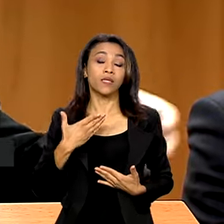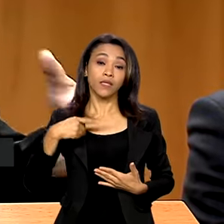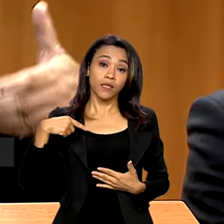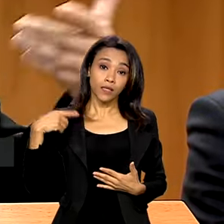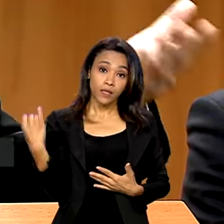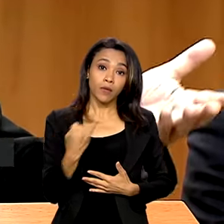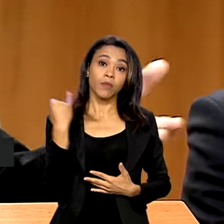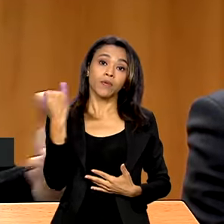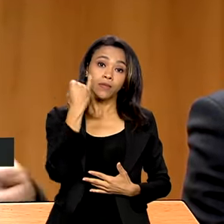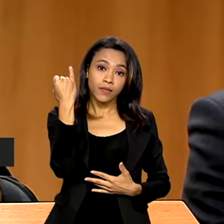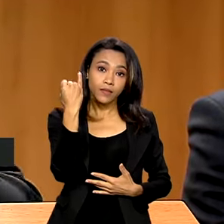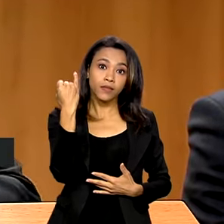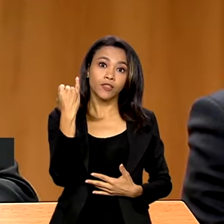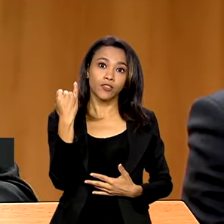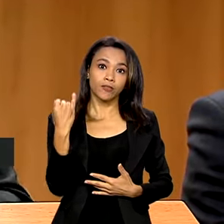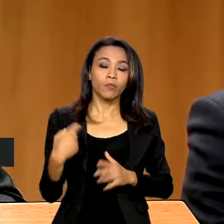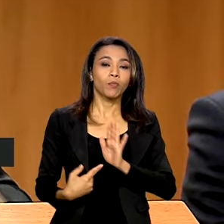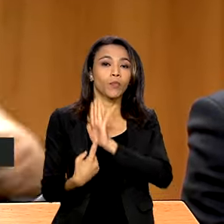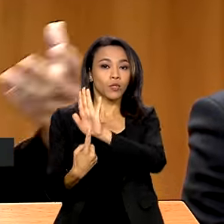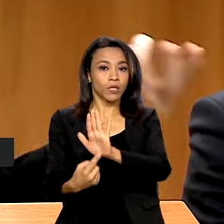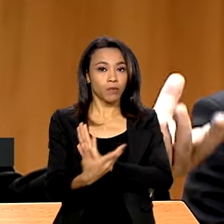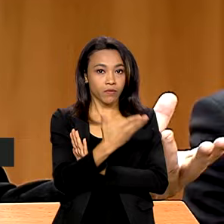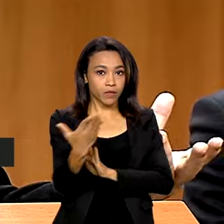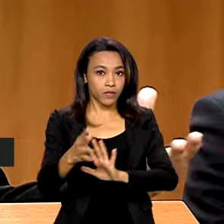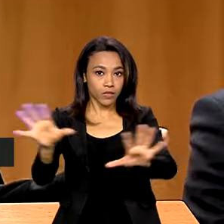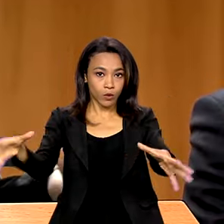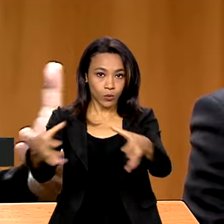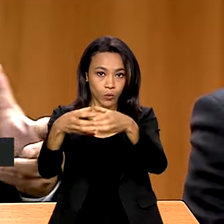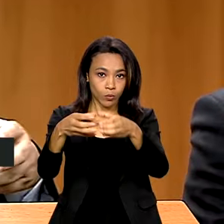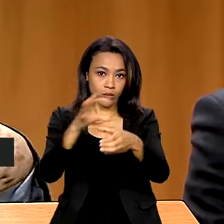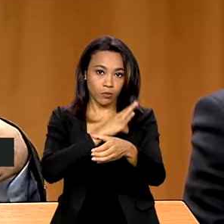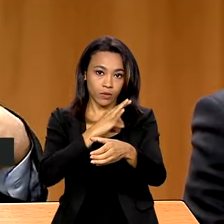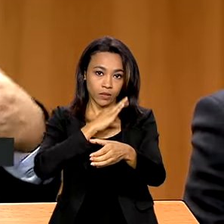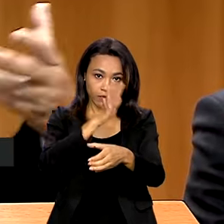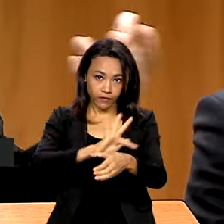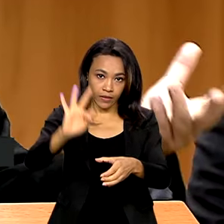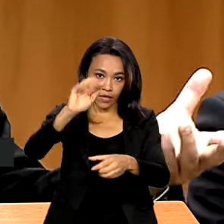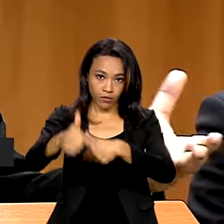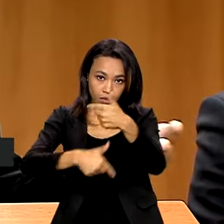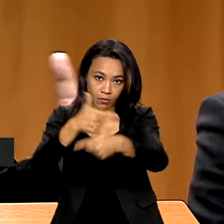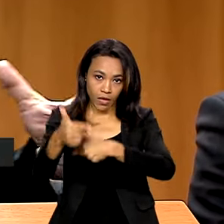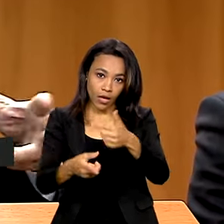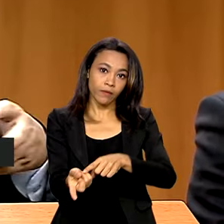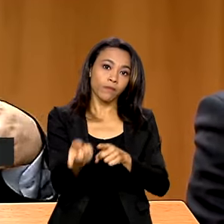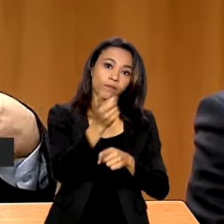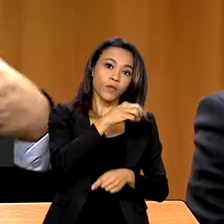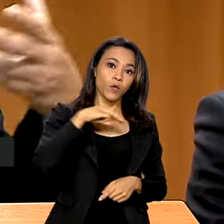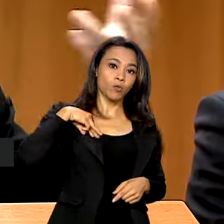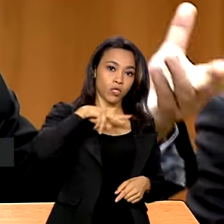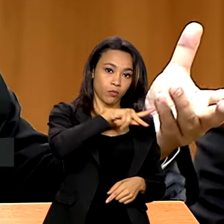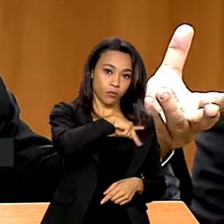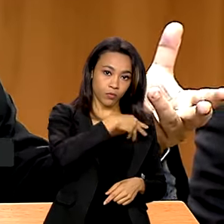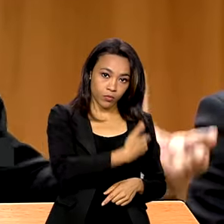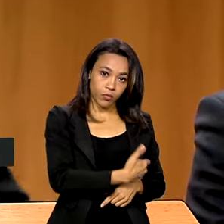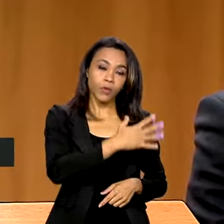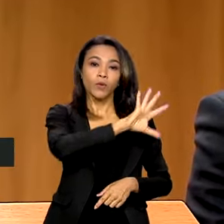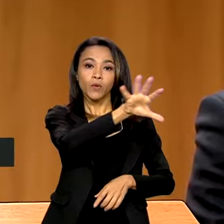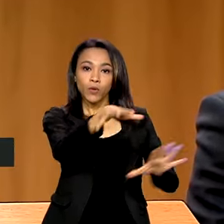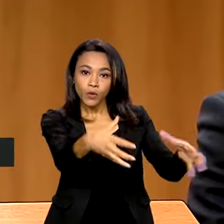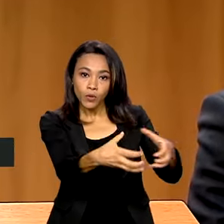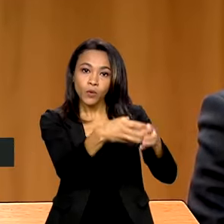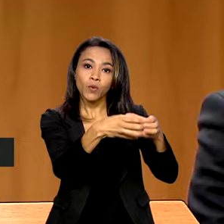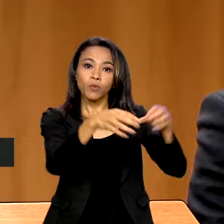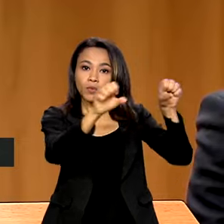acentuar, destacar, é essa união entre as polícias federais, o Ministério Público e, obviamente, o Poder